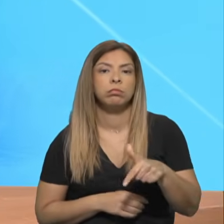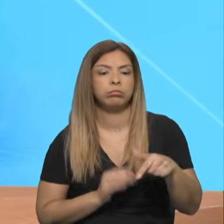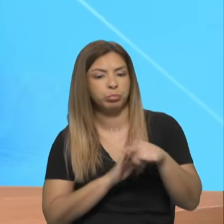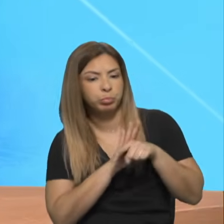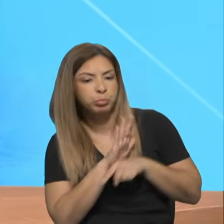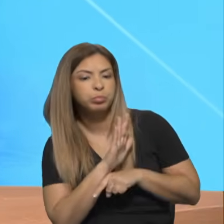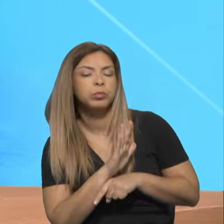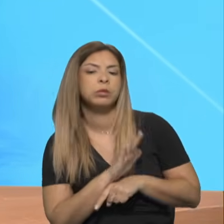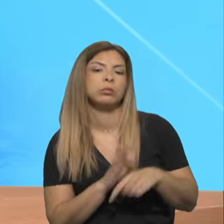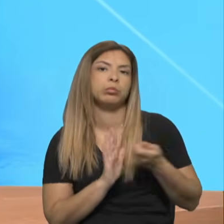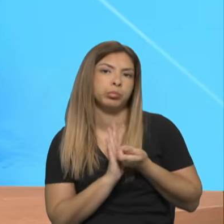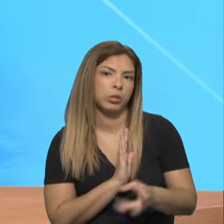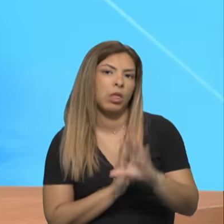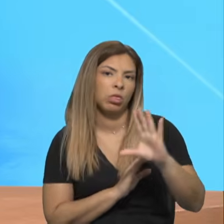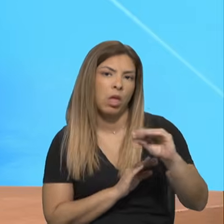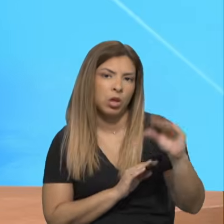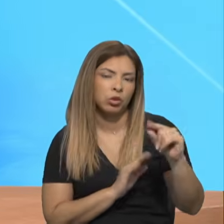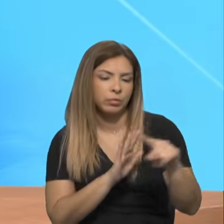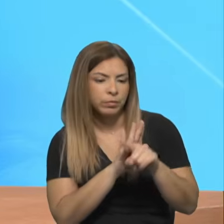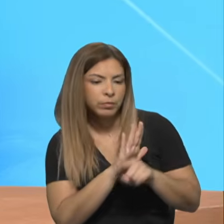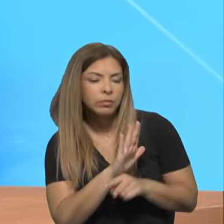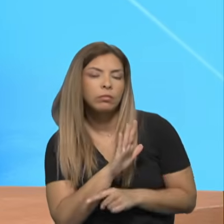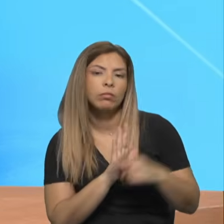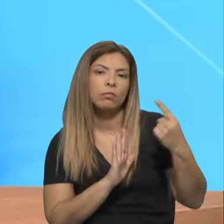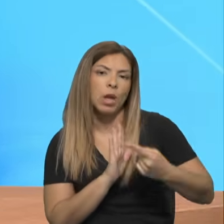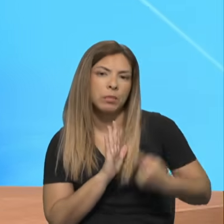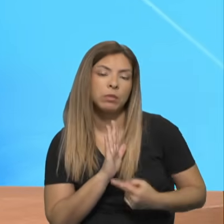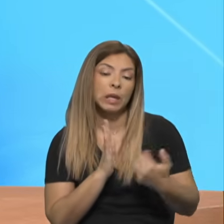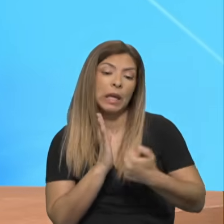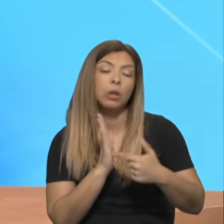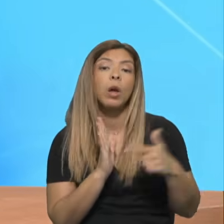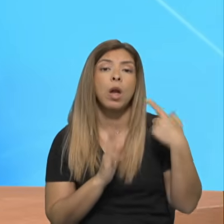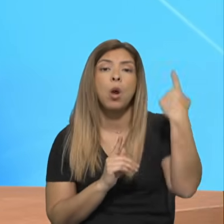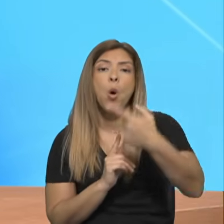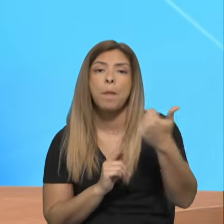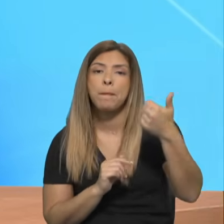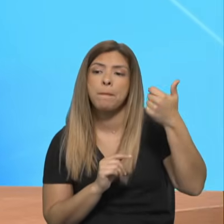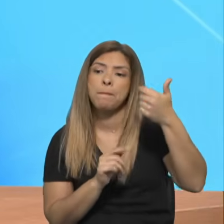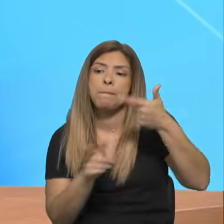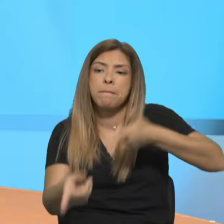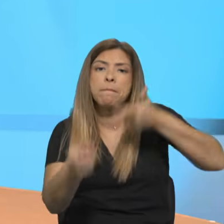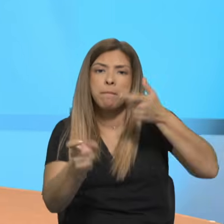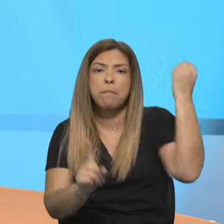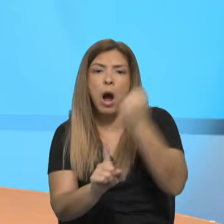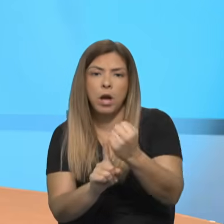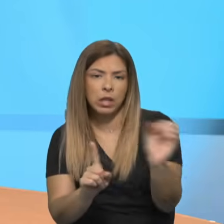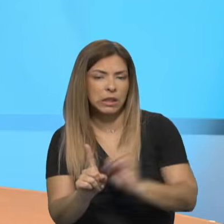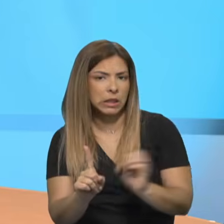mandamentos. Entre os 10 mandamentos está o quinto, não é? Não matarás, e está também não usar o santo nome de Deus em vão, que também